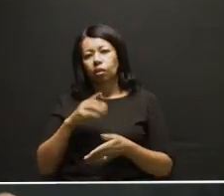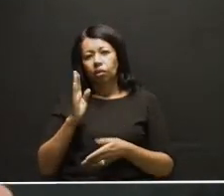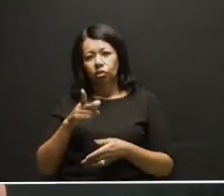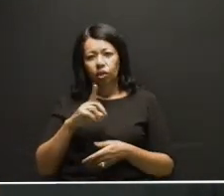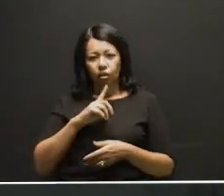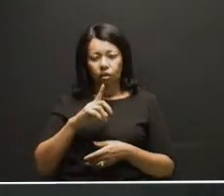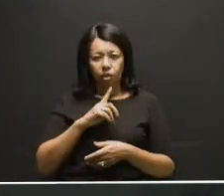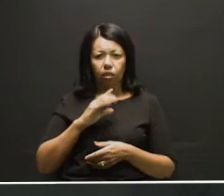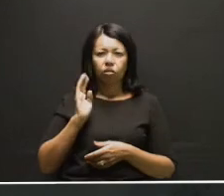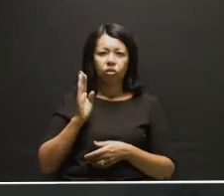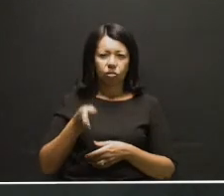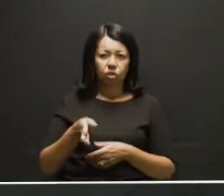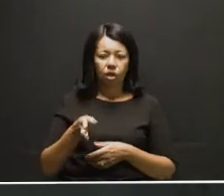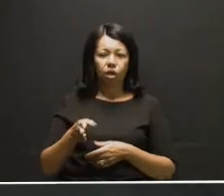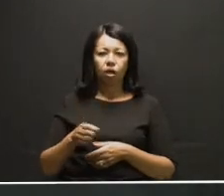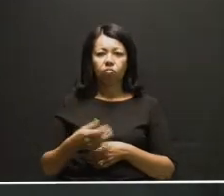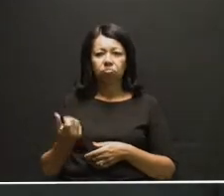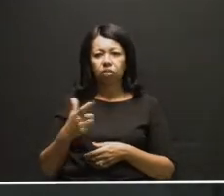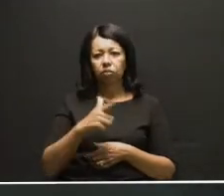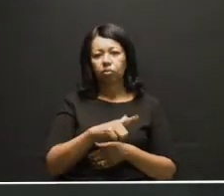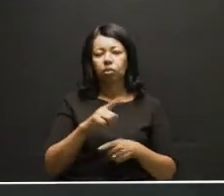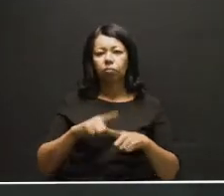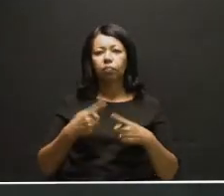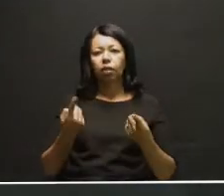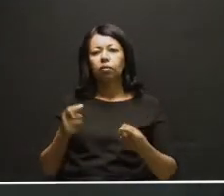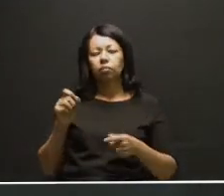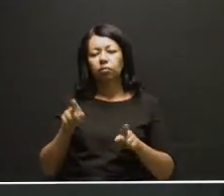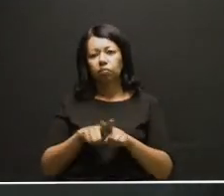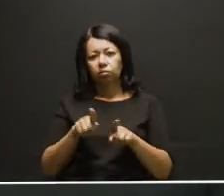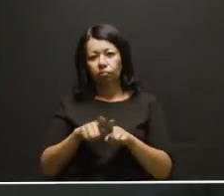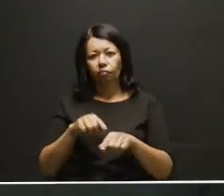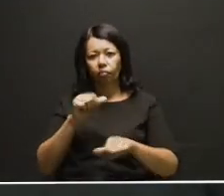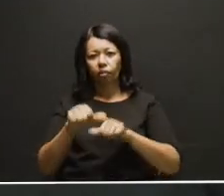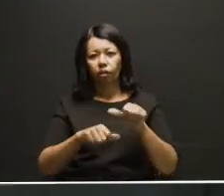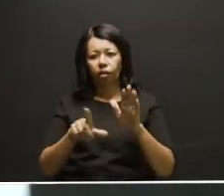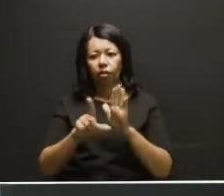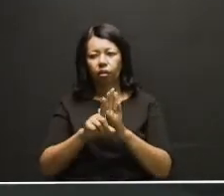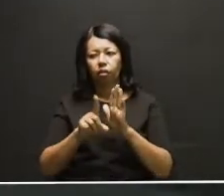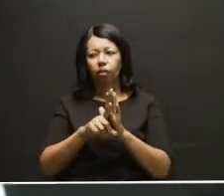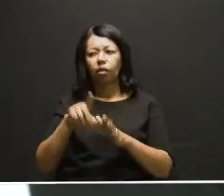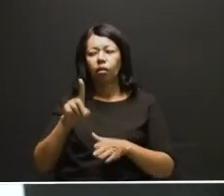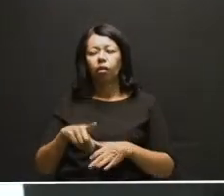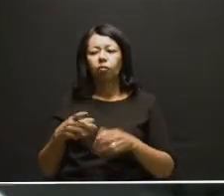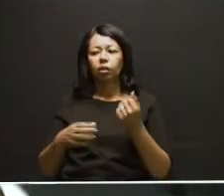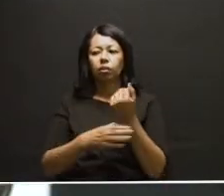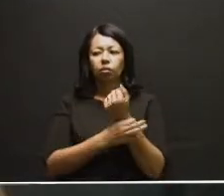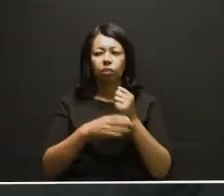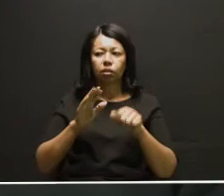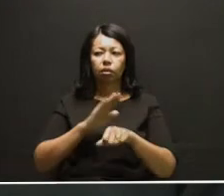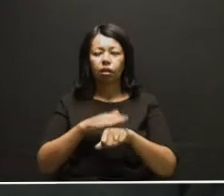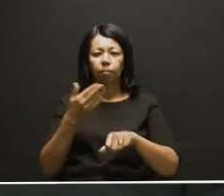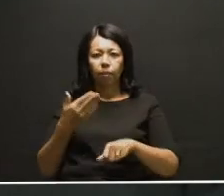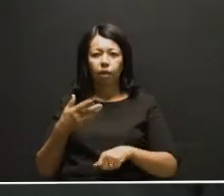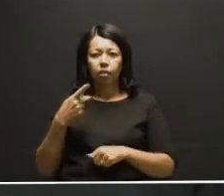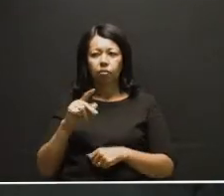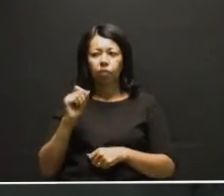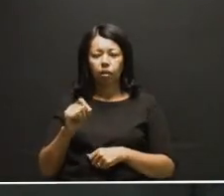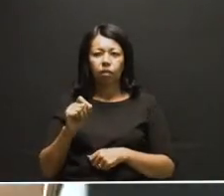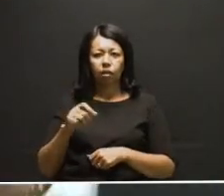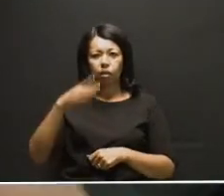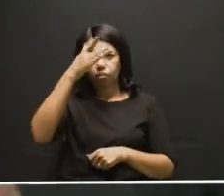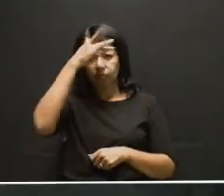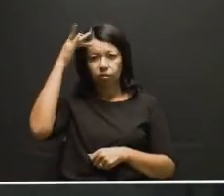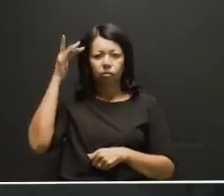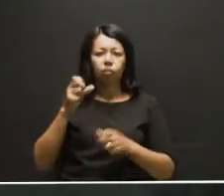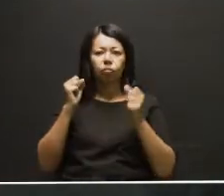né é a alguns mecanismos mas esta vier transformando em lei municipal é uma segurança a mais é uma ferramenta mais puro munícipe